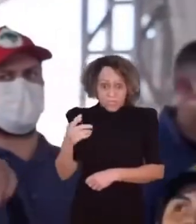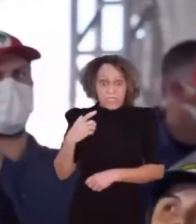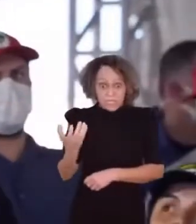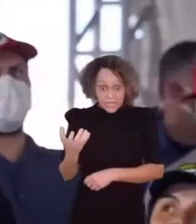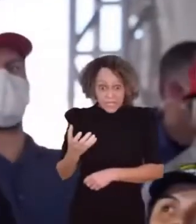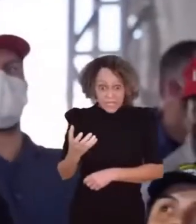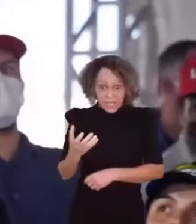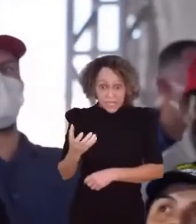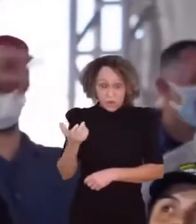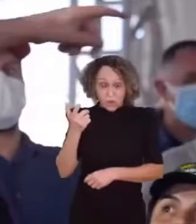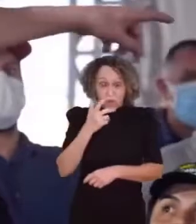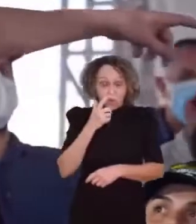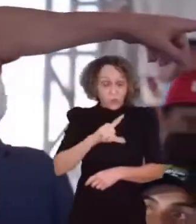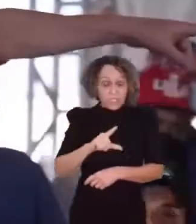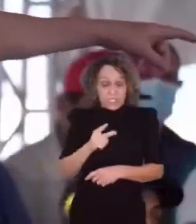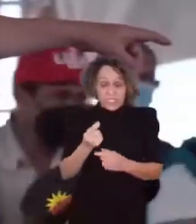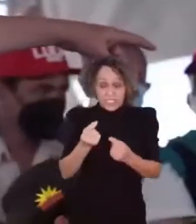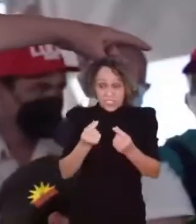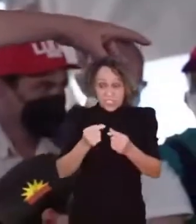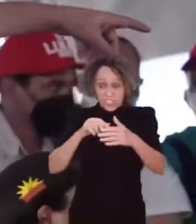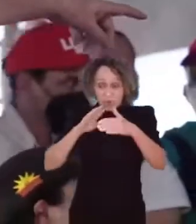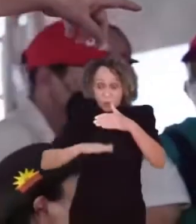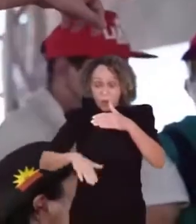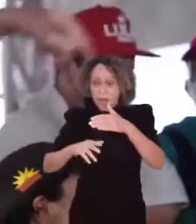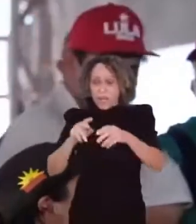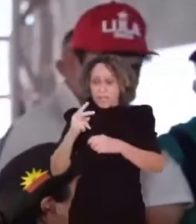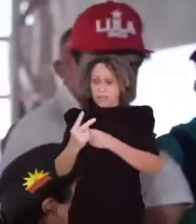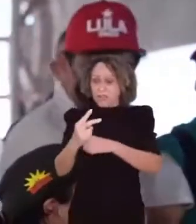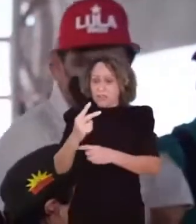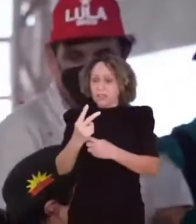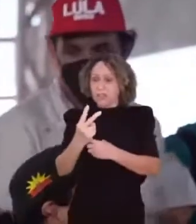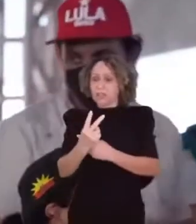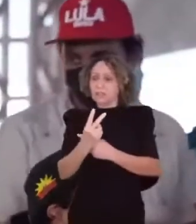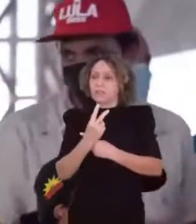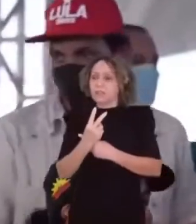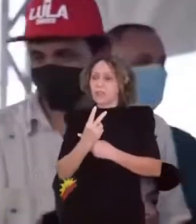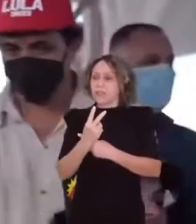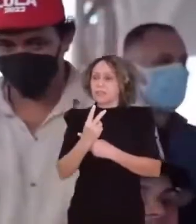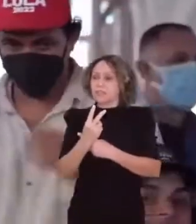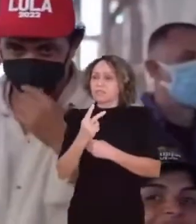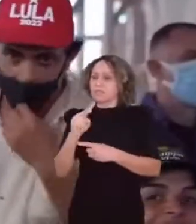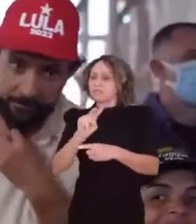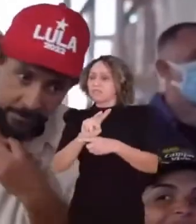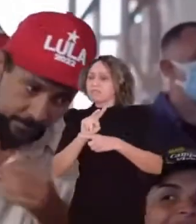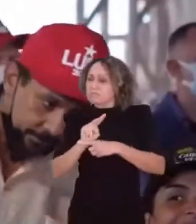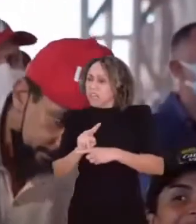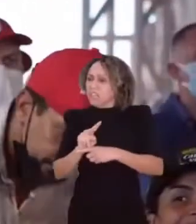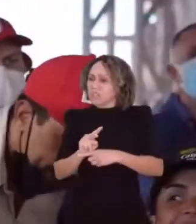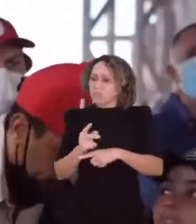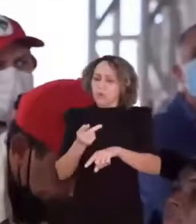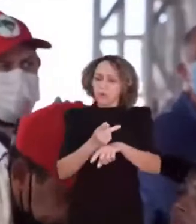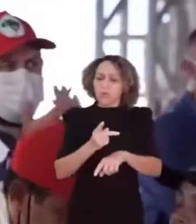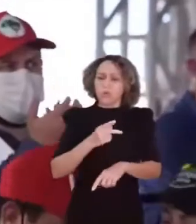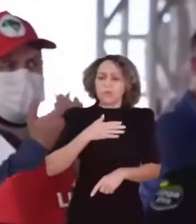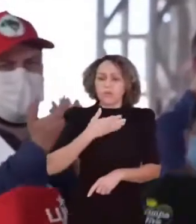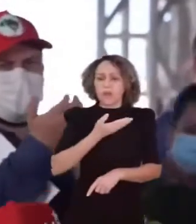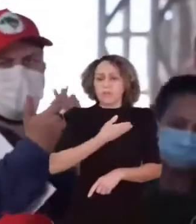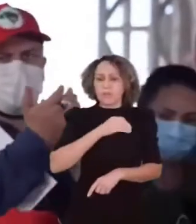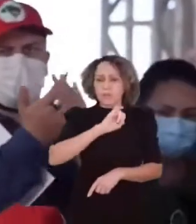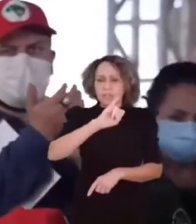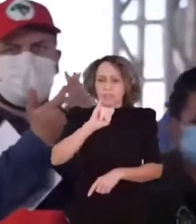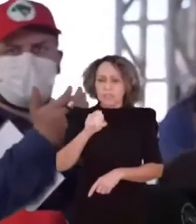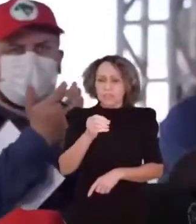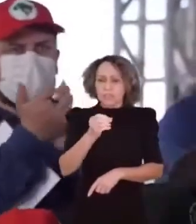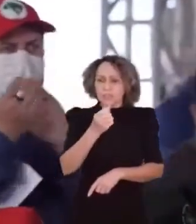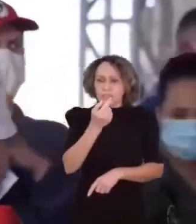assim. Procure o meu amigo João Pacífico. Está aí. E, com isso, nós conseguimos construir